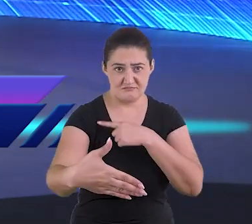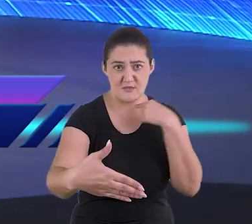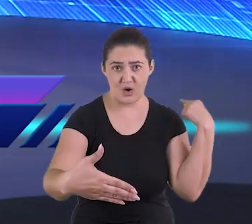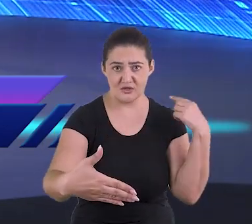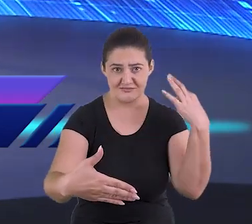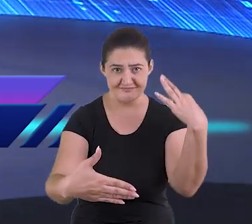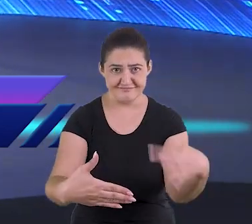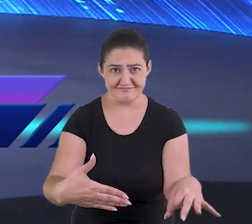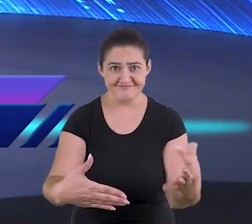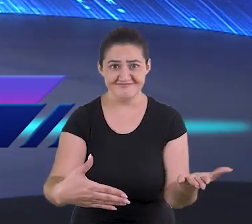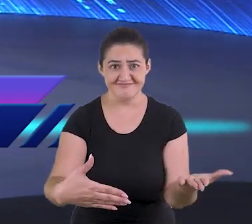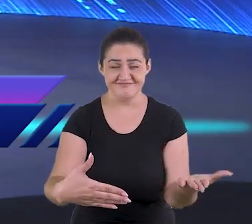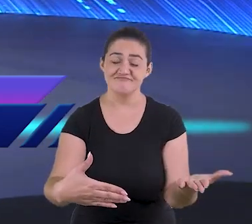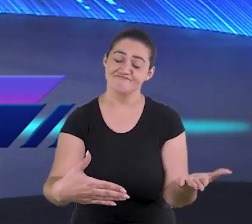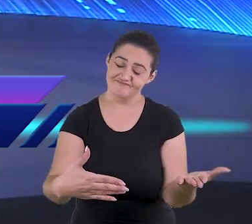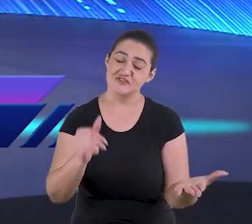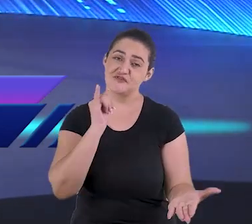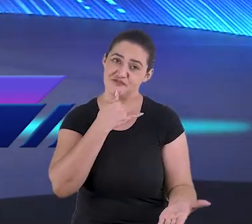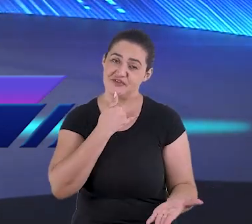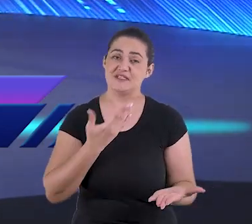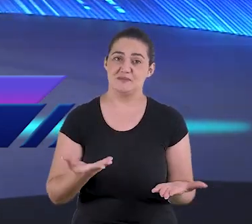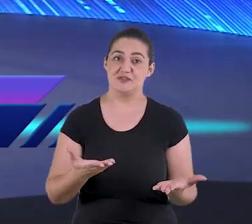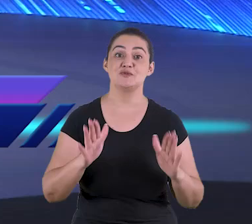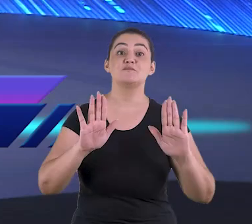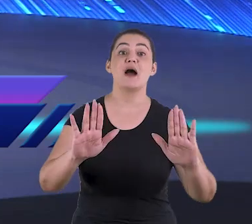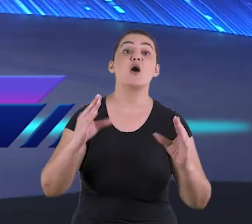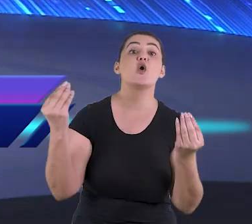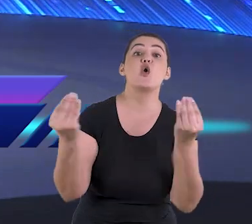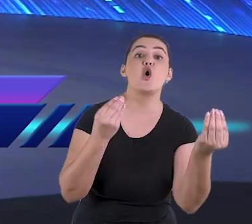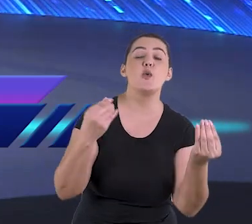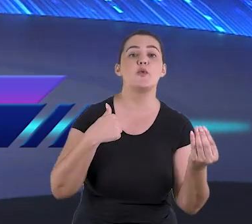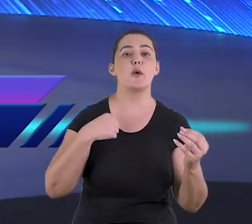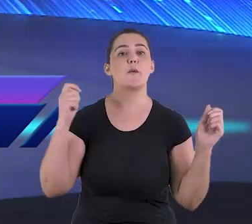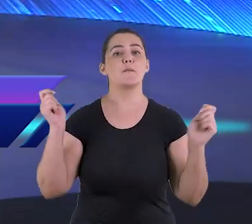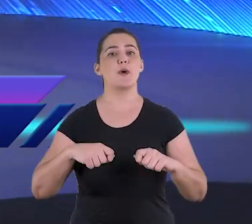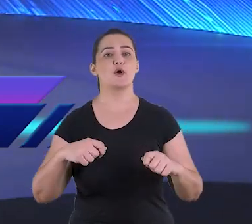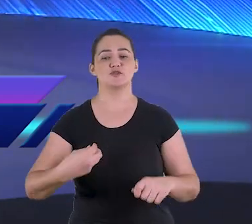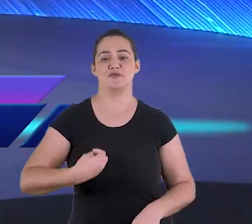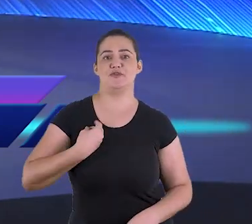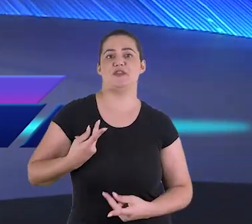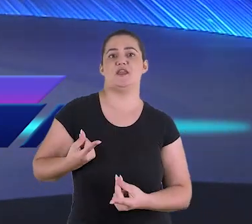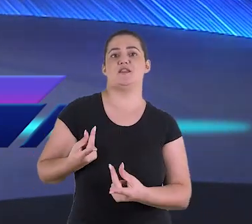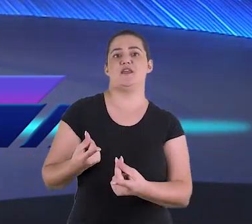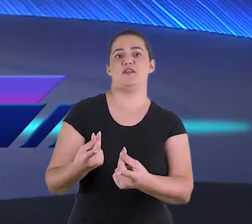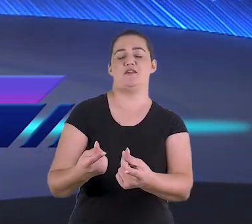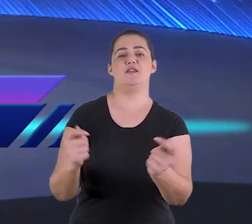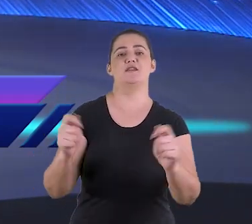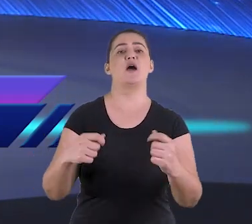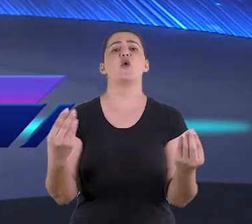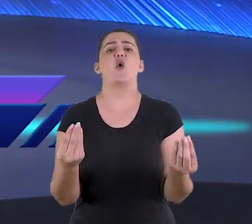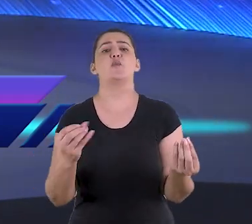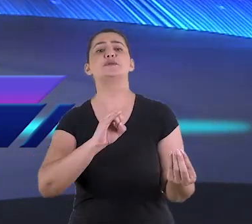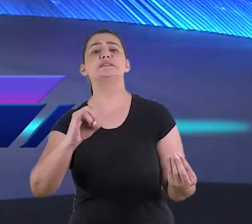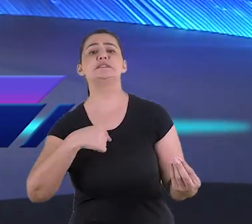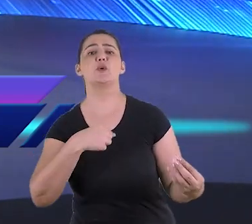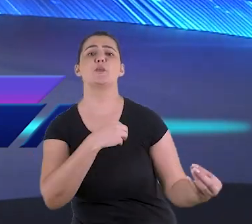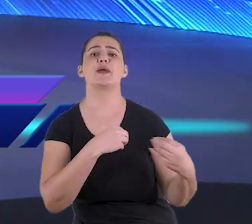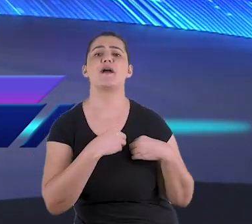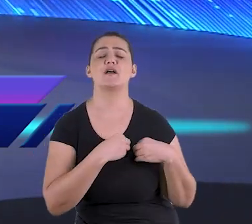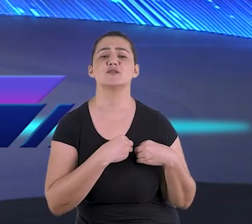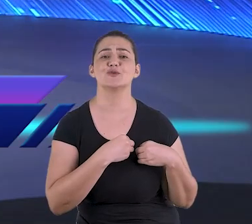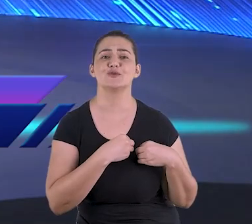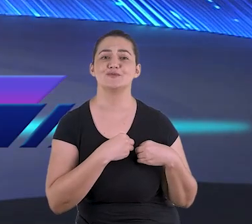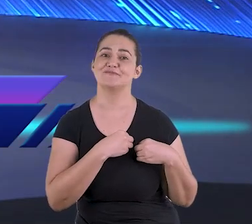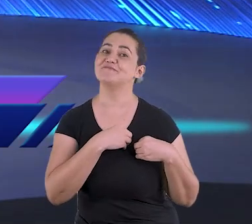seja, quem peca deve morrer. Agora, como é que eu posso fazer hoje na minha vida para que eu